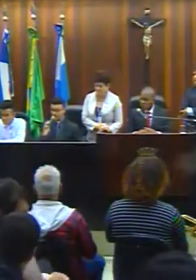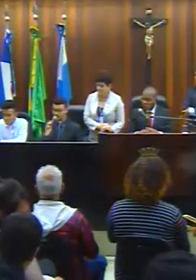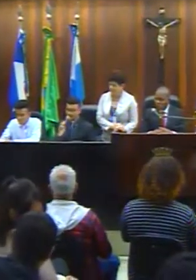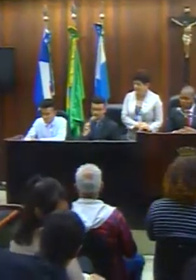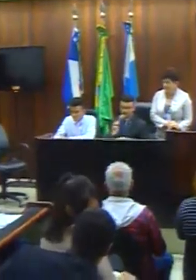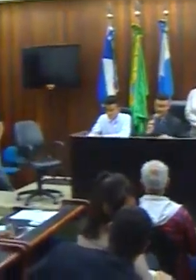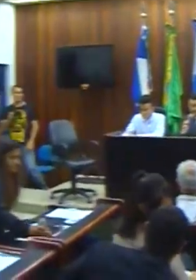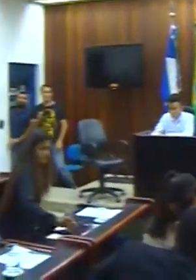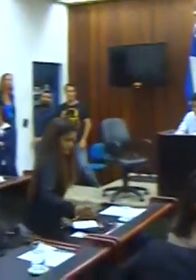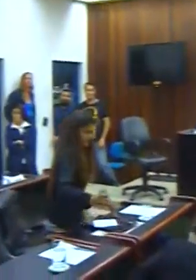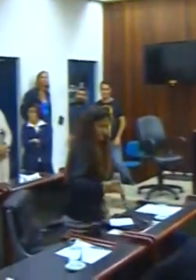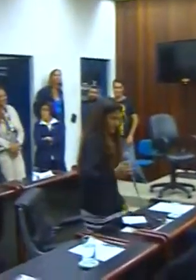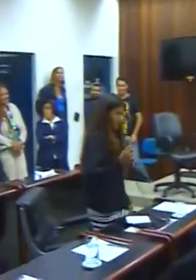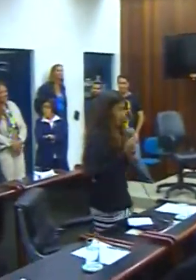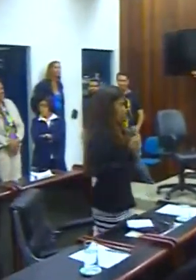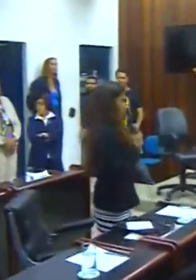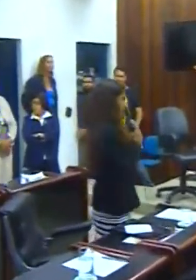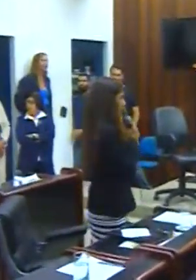de Macedo.